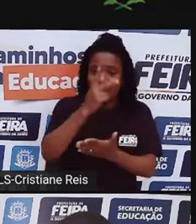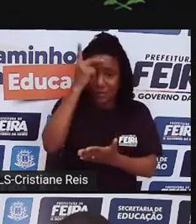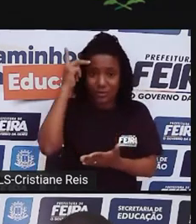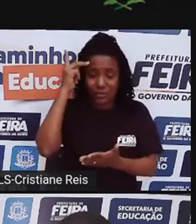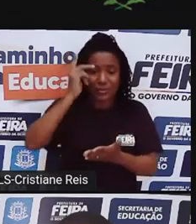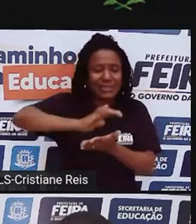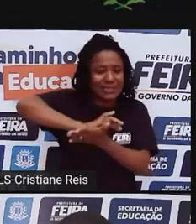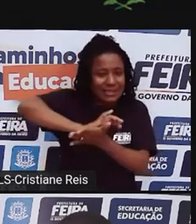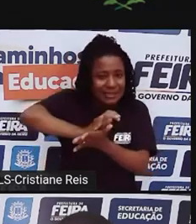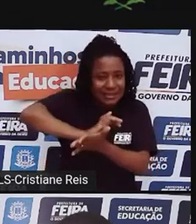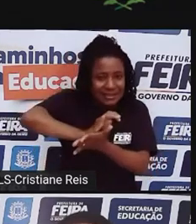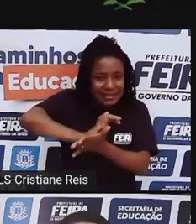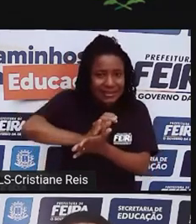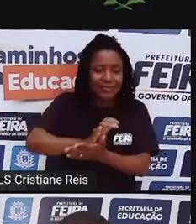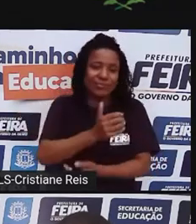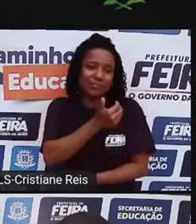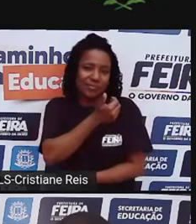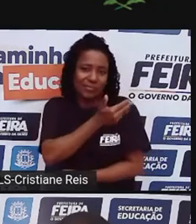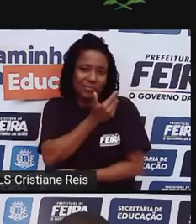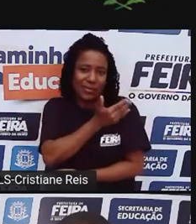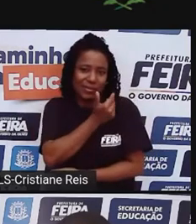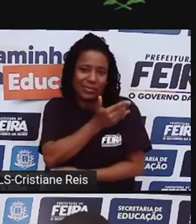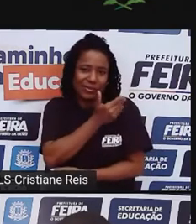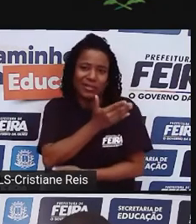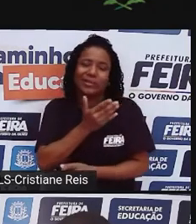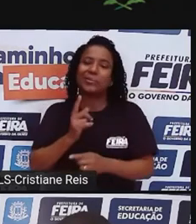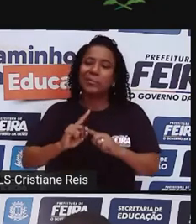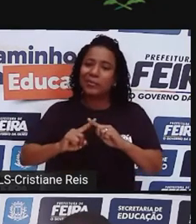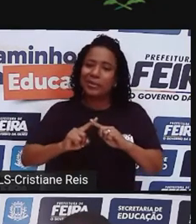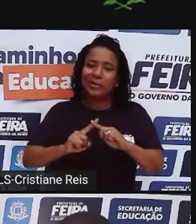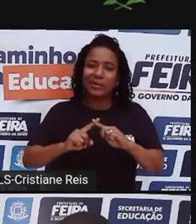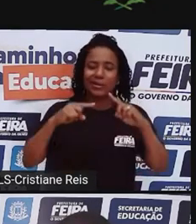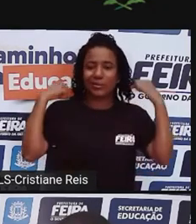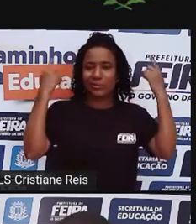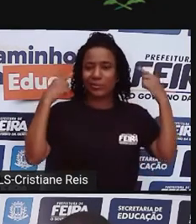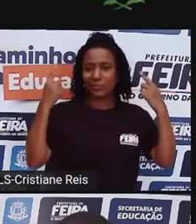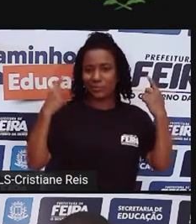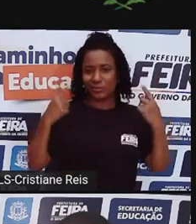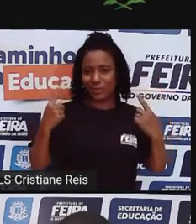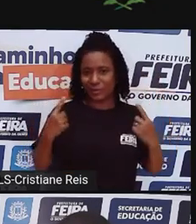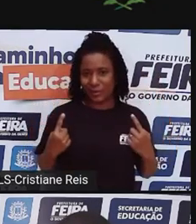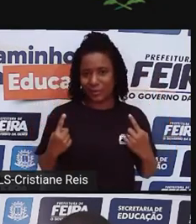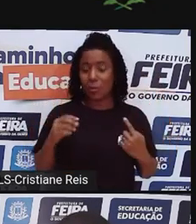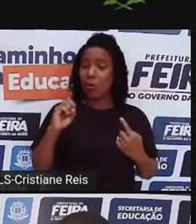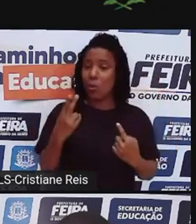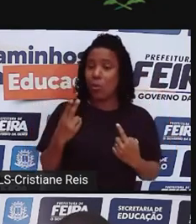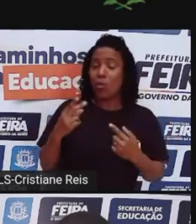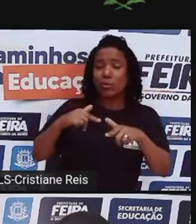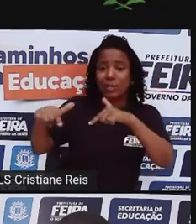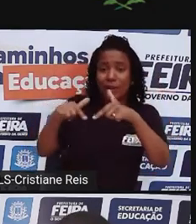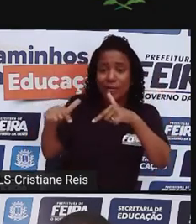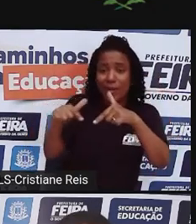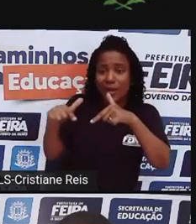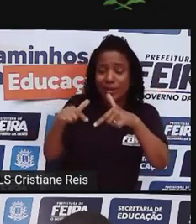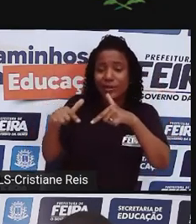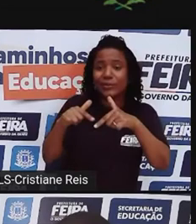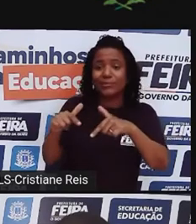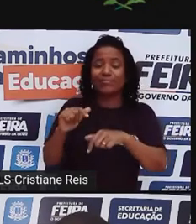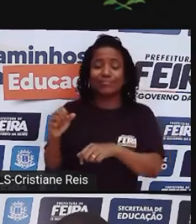racismo por conta do seu cabelo ou que não conseguiram algum emprego por conta do seu cabelo.